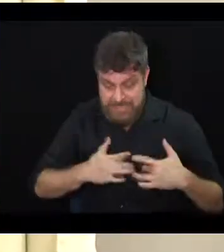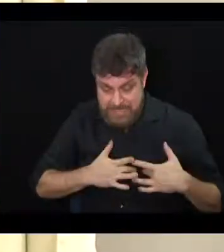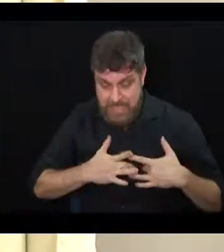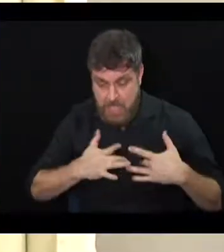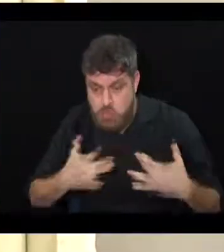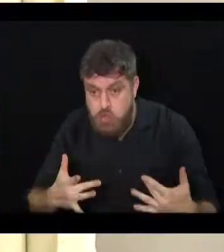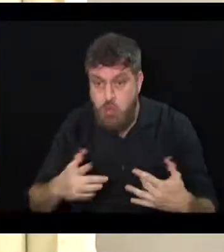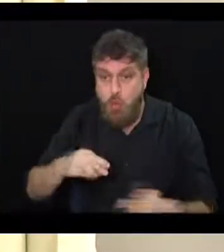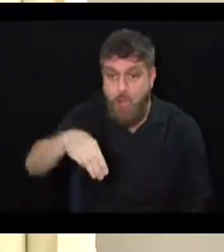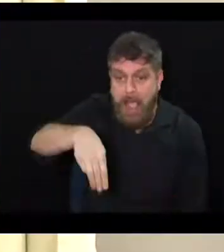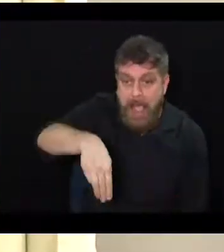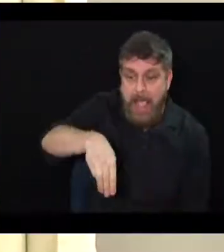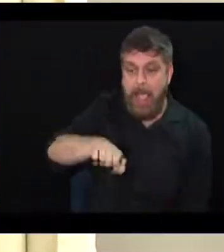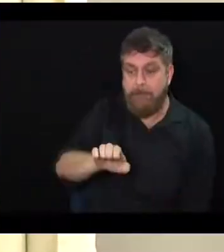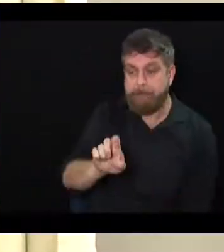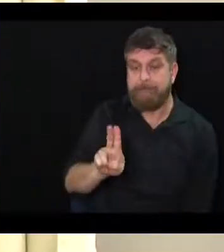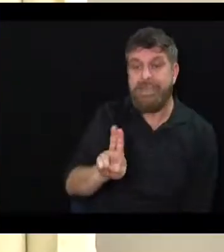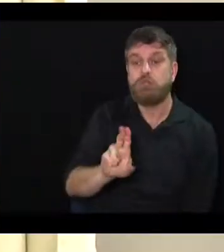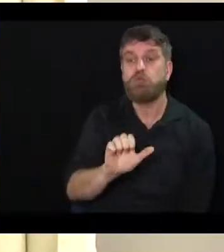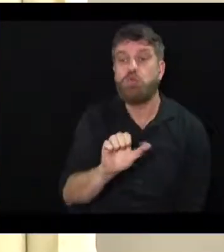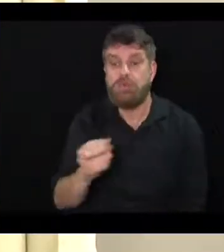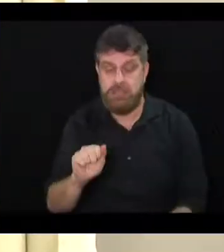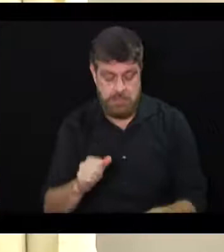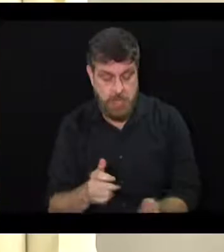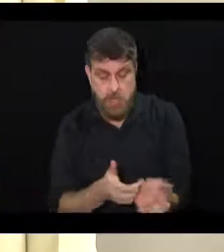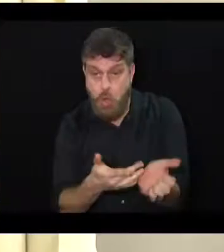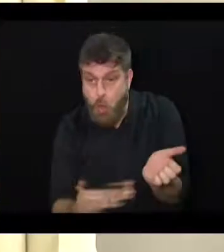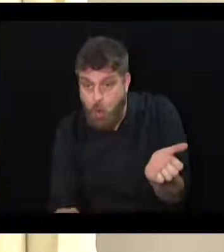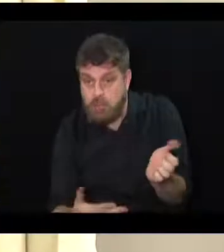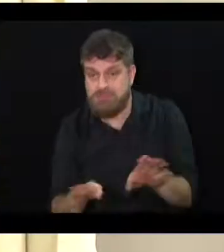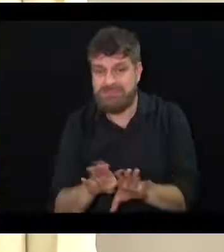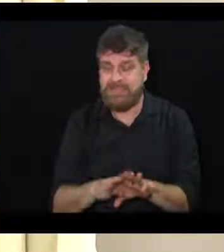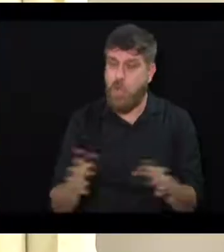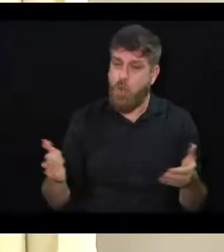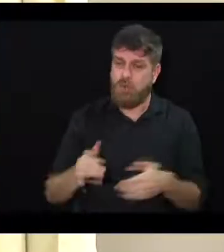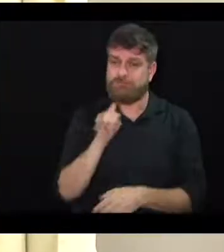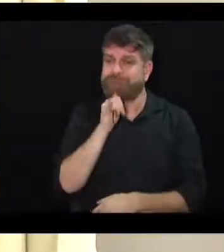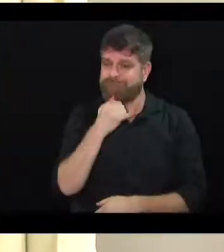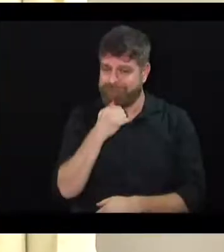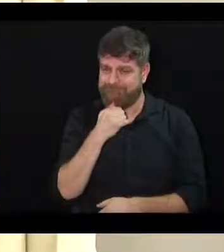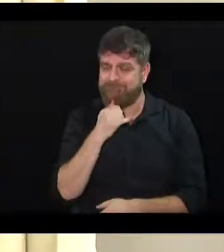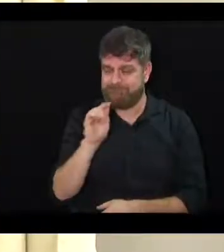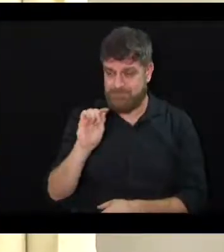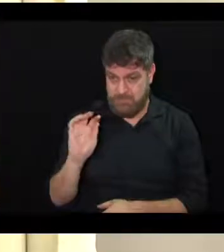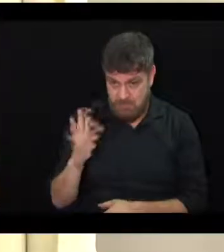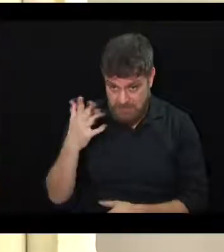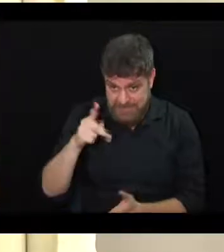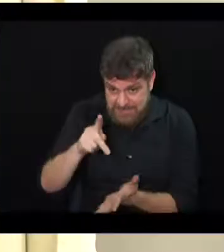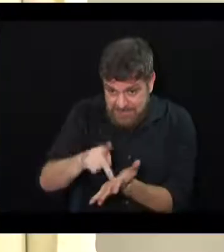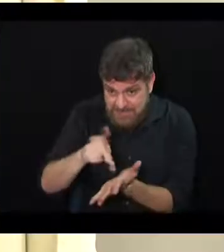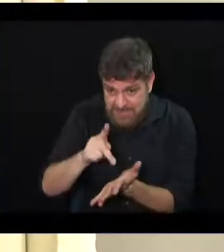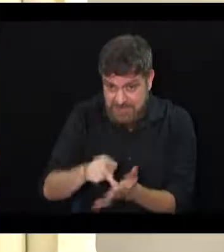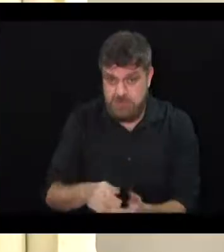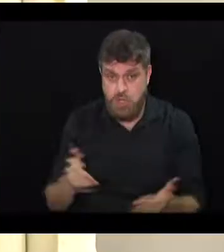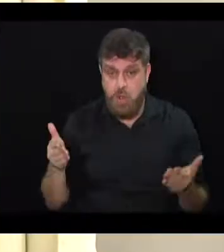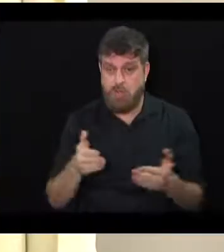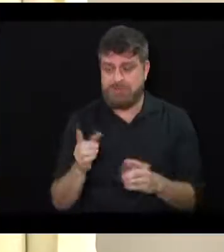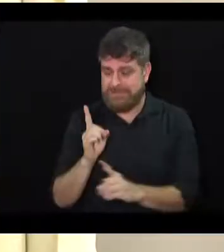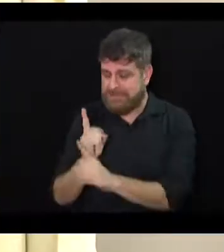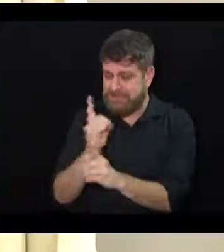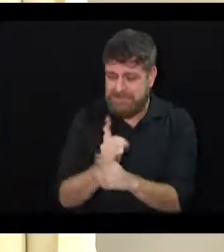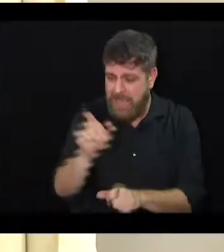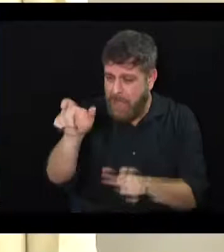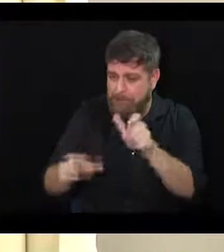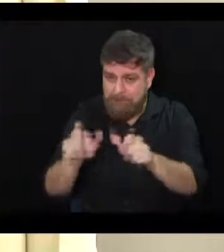tornarem doadores de medula óssea. Hoje nós temos uma realidade que é muito triste, né? Hoje, para você achar um doador